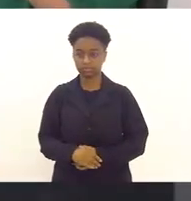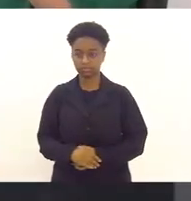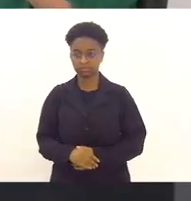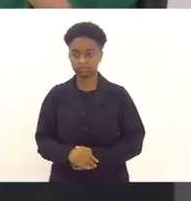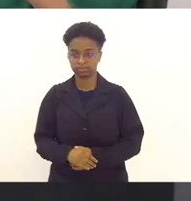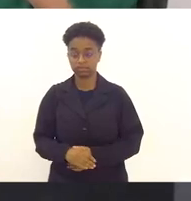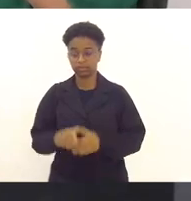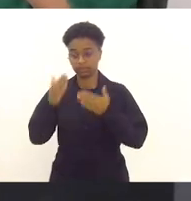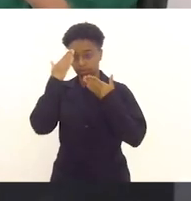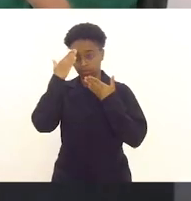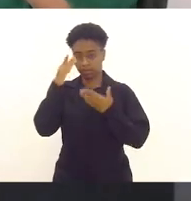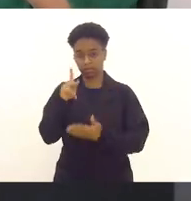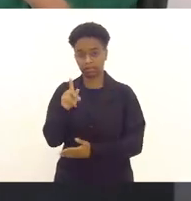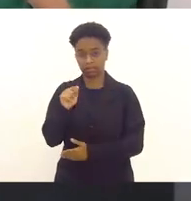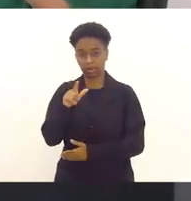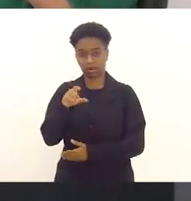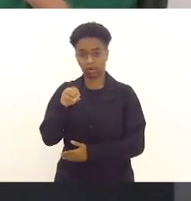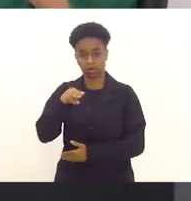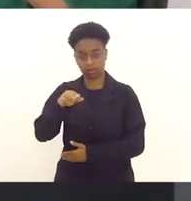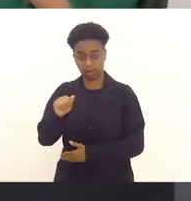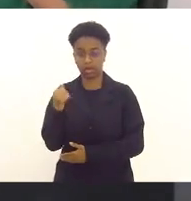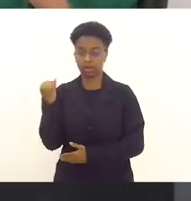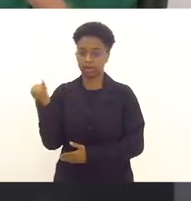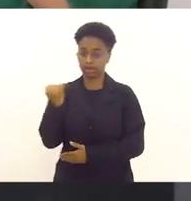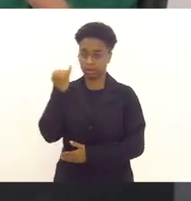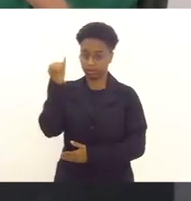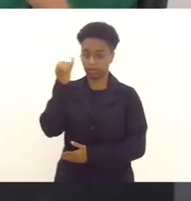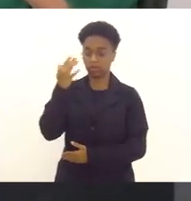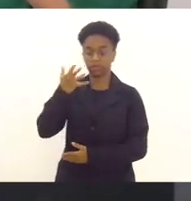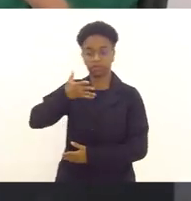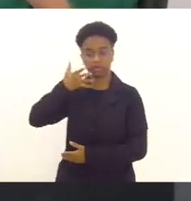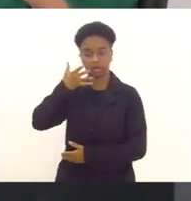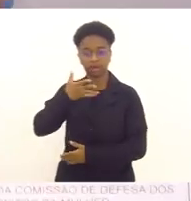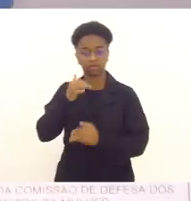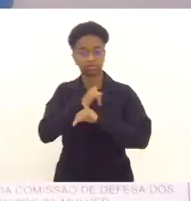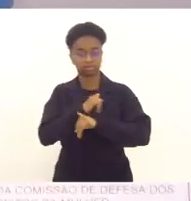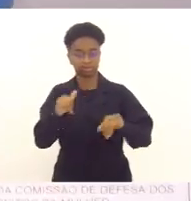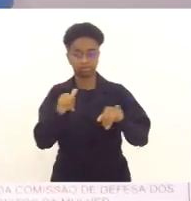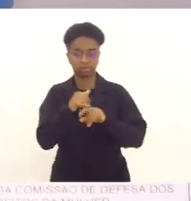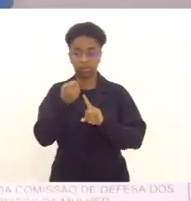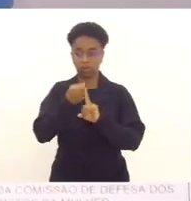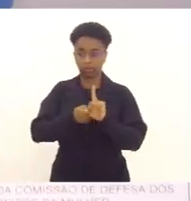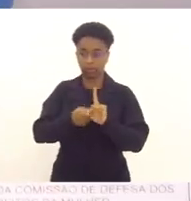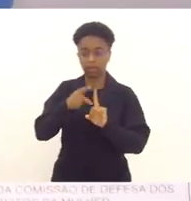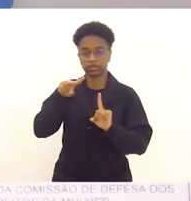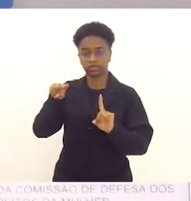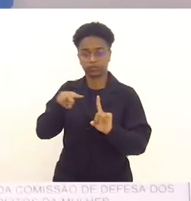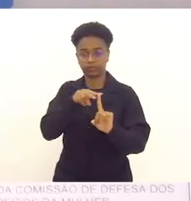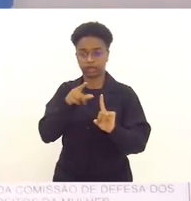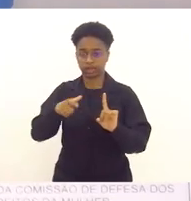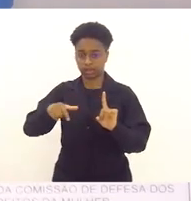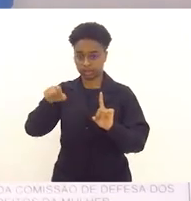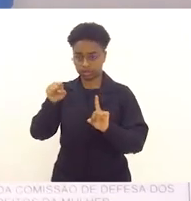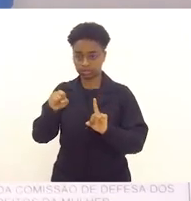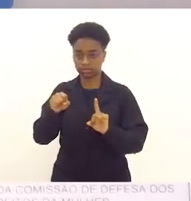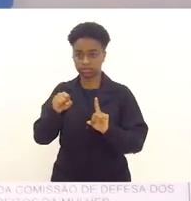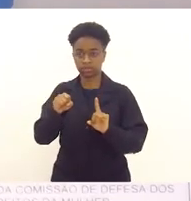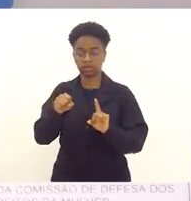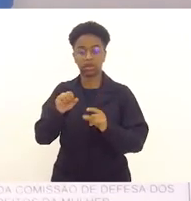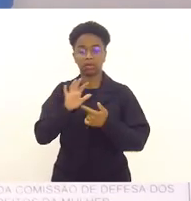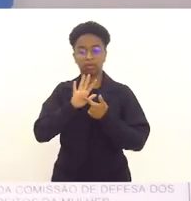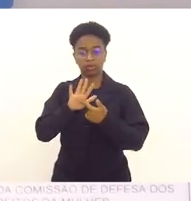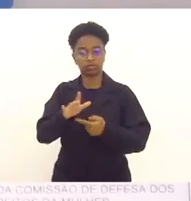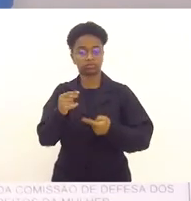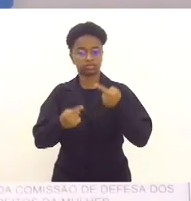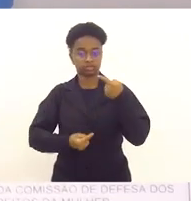muito obrigada Paloma super importante a reivindicação no mês da visibilidade lésbica de trazer